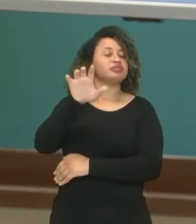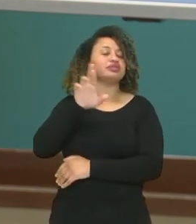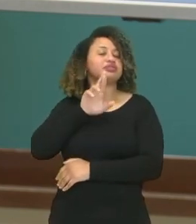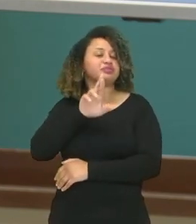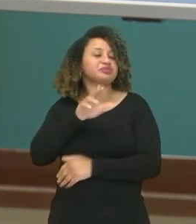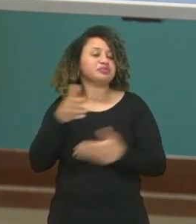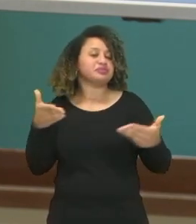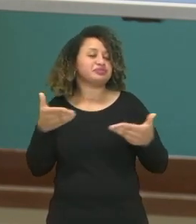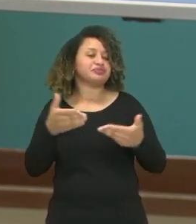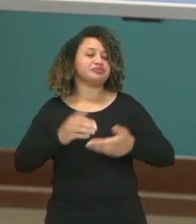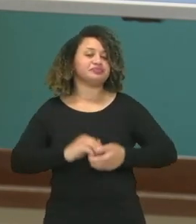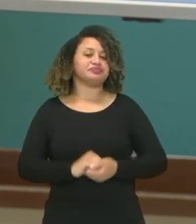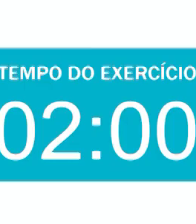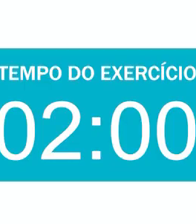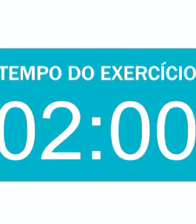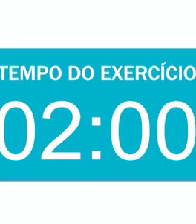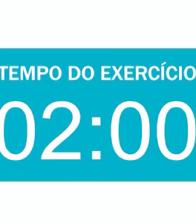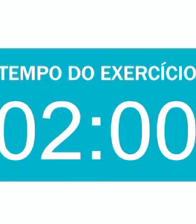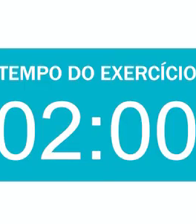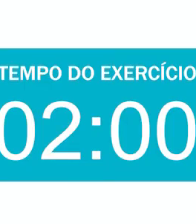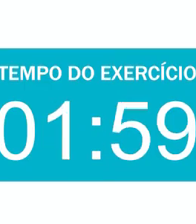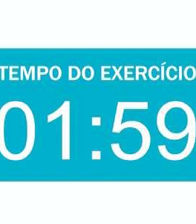aí.